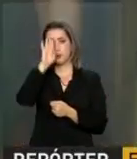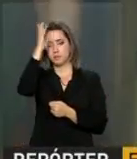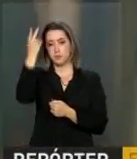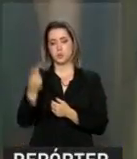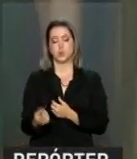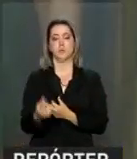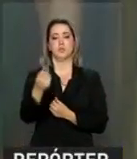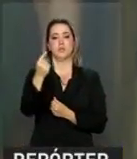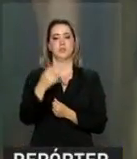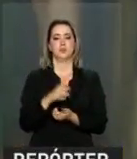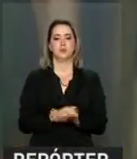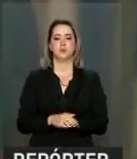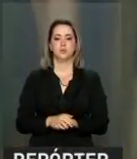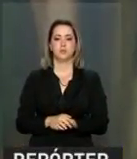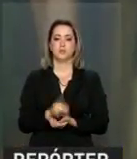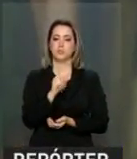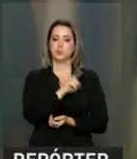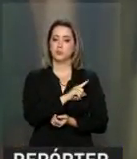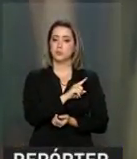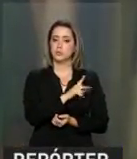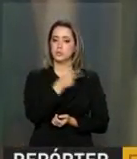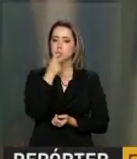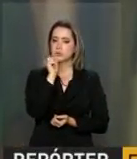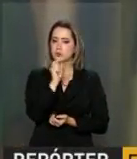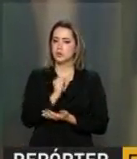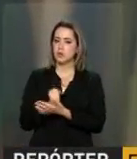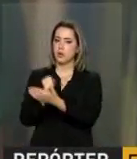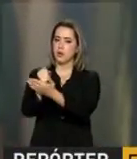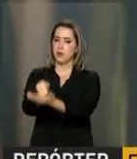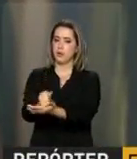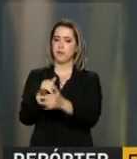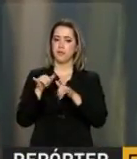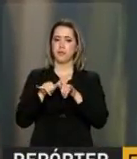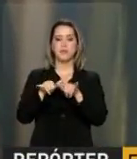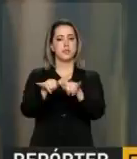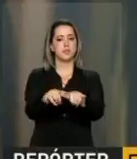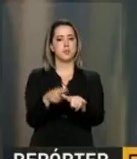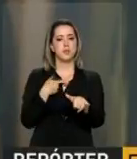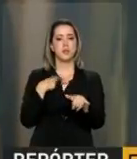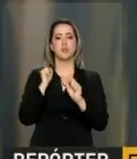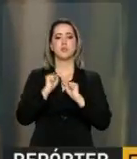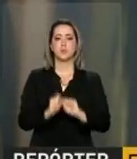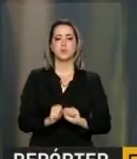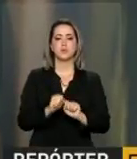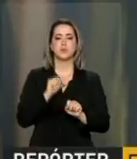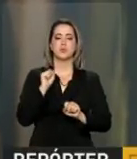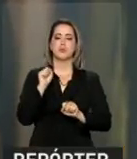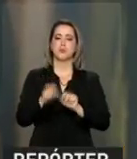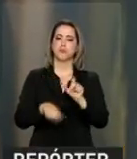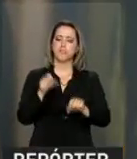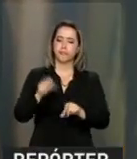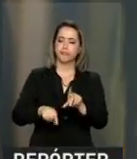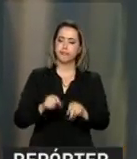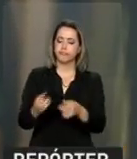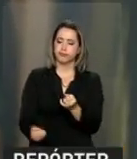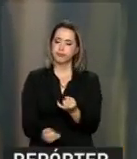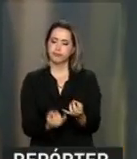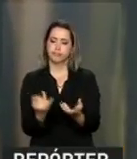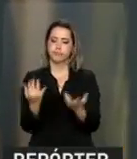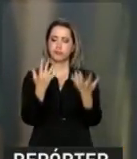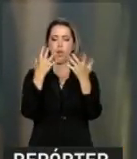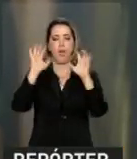preço há boa oferta disponível no mercado nas boas condições de produção as chuvas ocorrerão em algumas